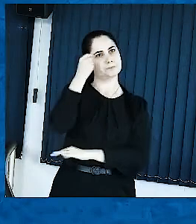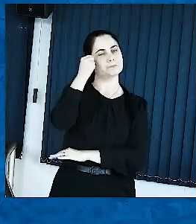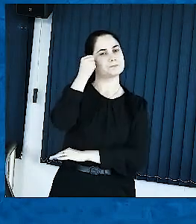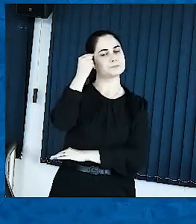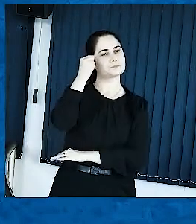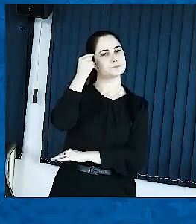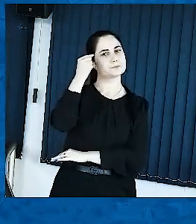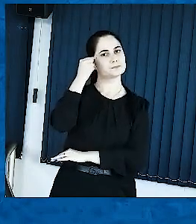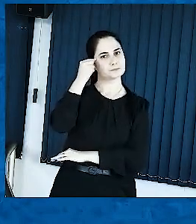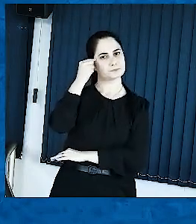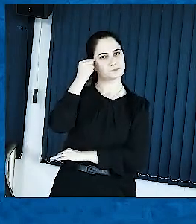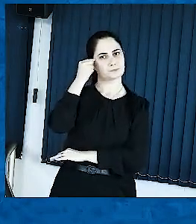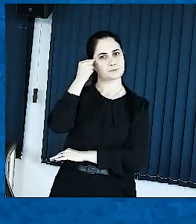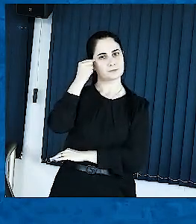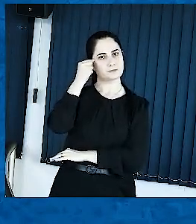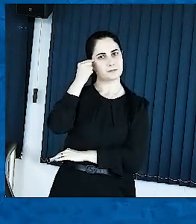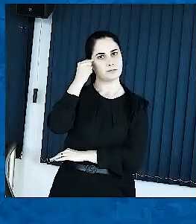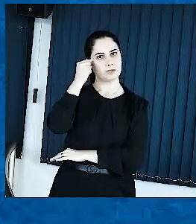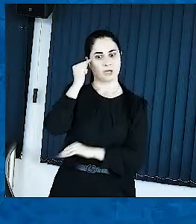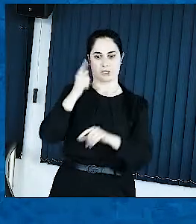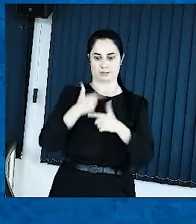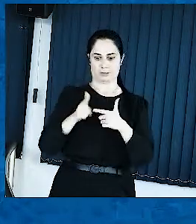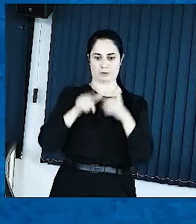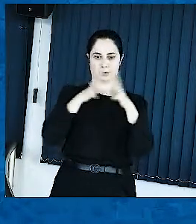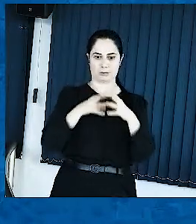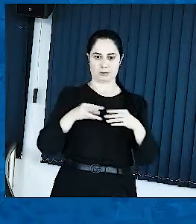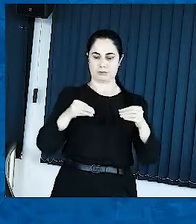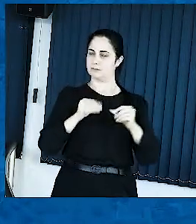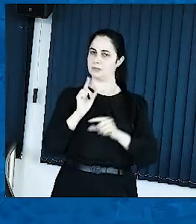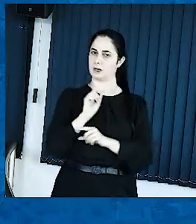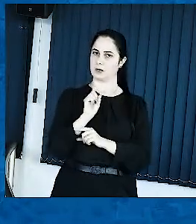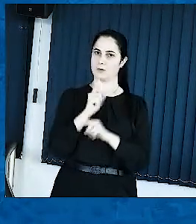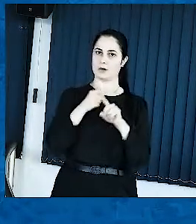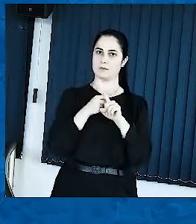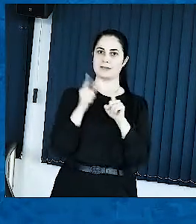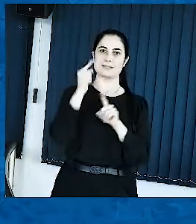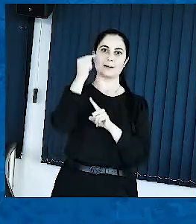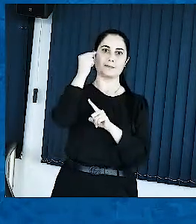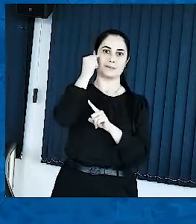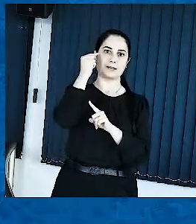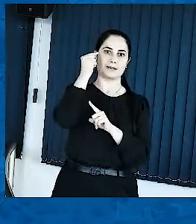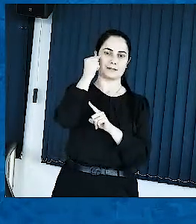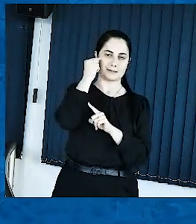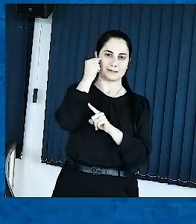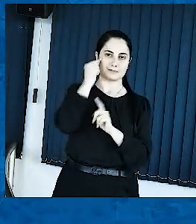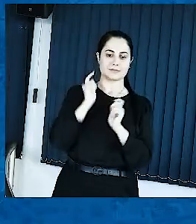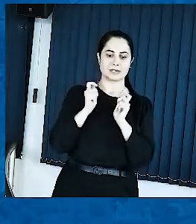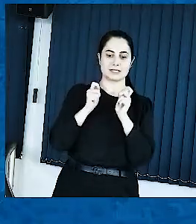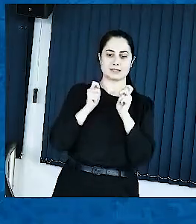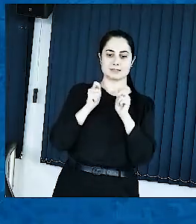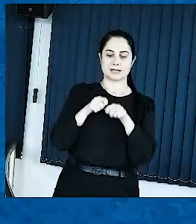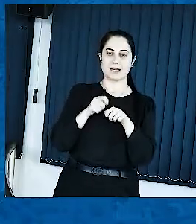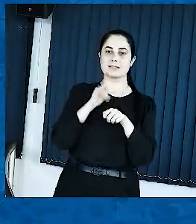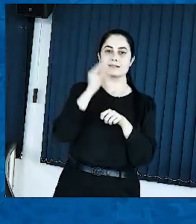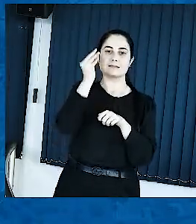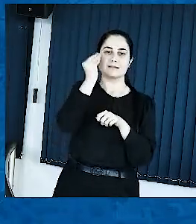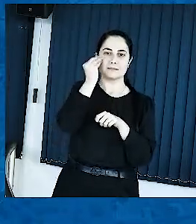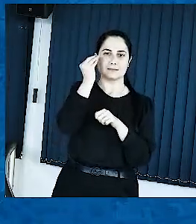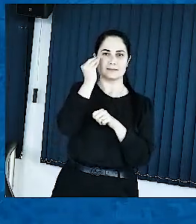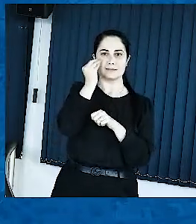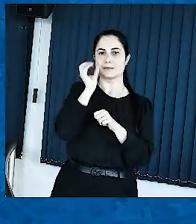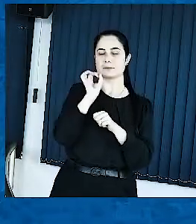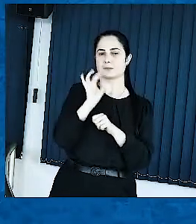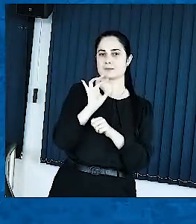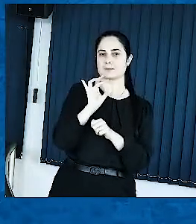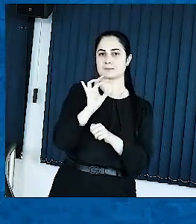pensado que não vai ser a solução dos problemas, mas se a gente pensasse que a gente pudesse, pelo menos tentar,